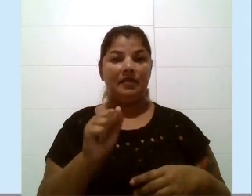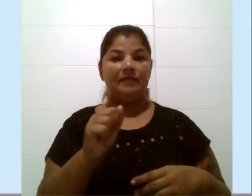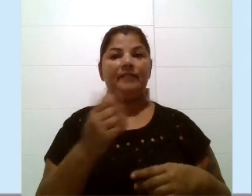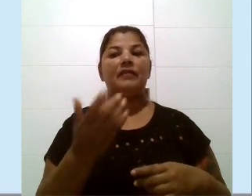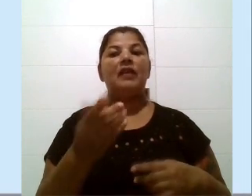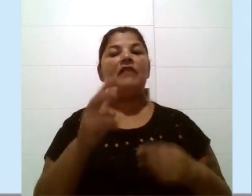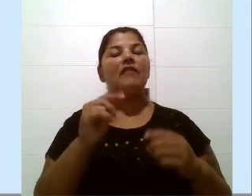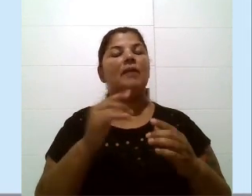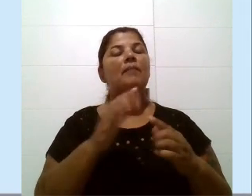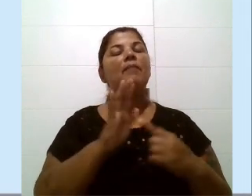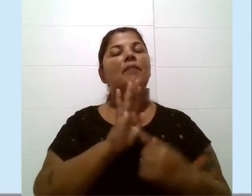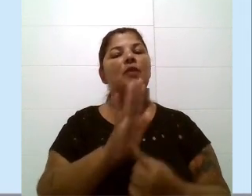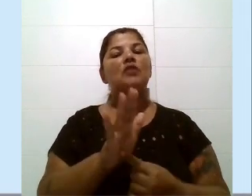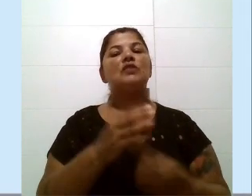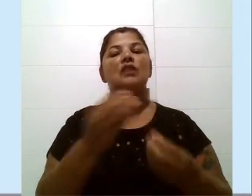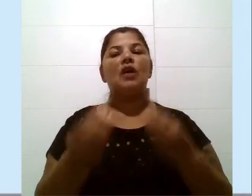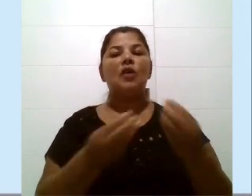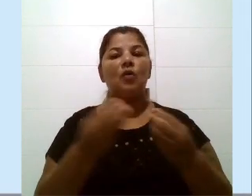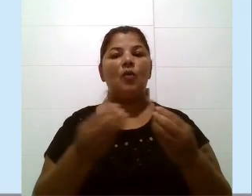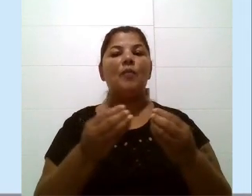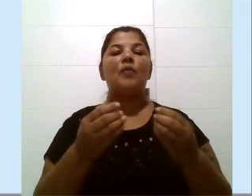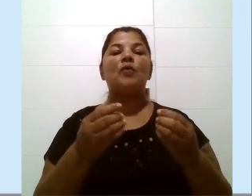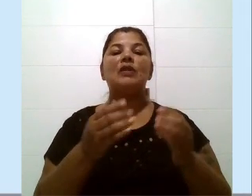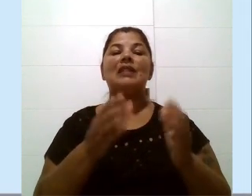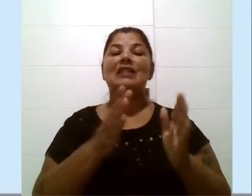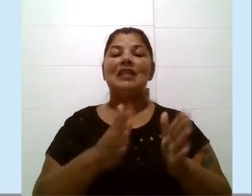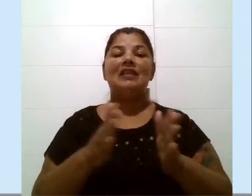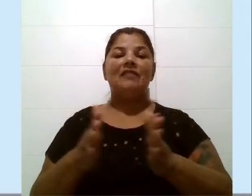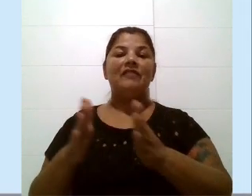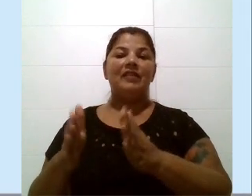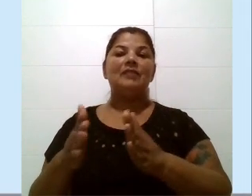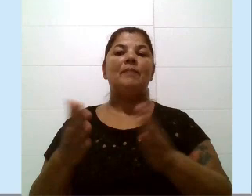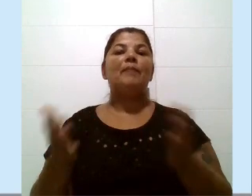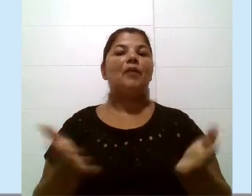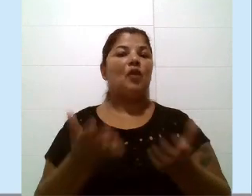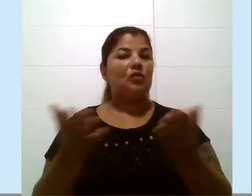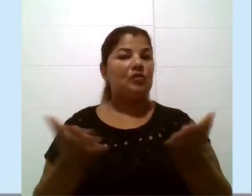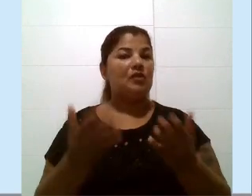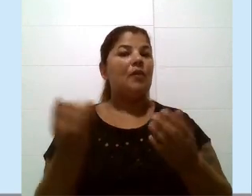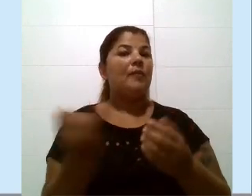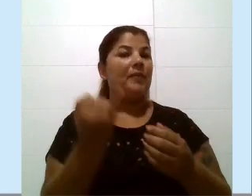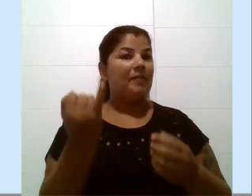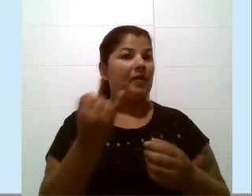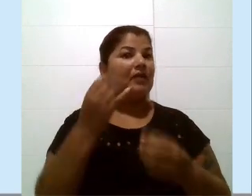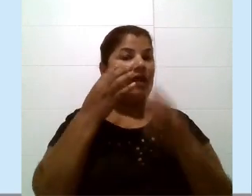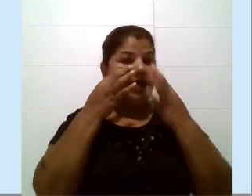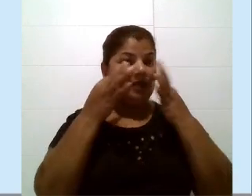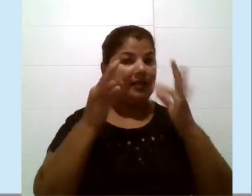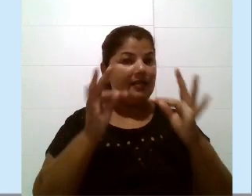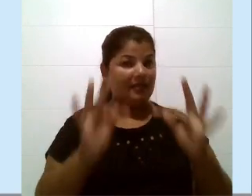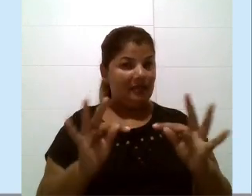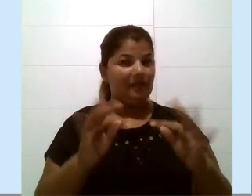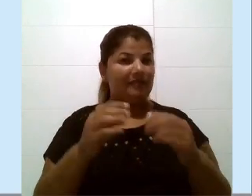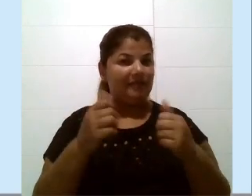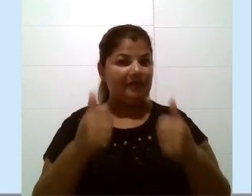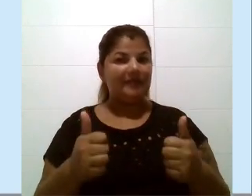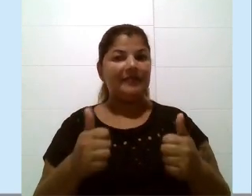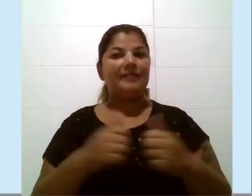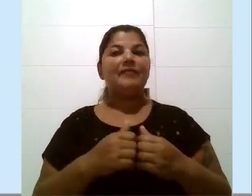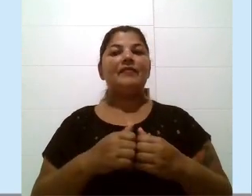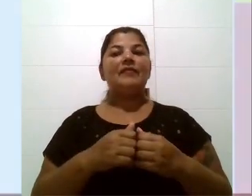Então, peço que você preste atenção nessa segunda parte da aula, que também é muito importante. Ok? Vamos lá. Olha na